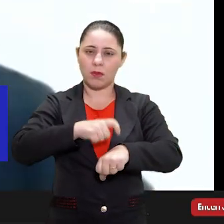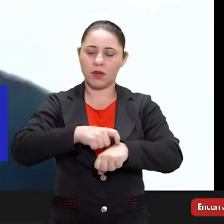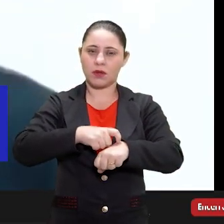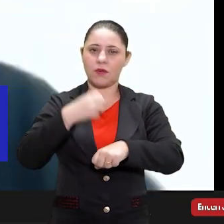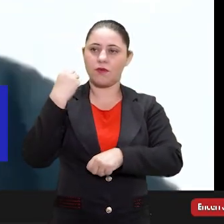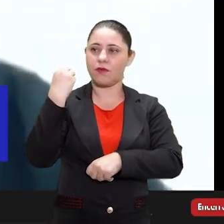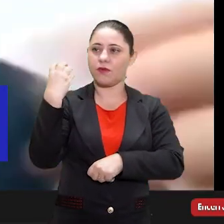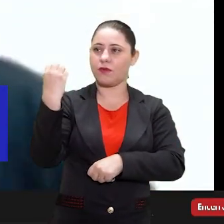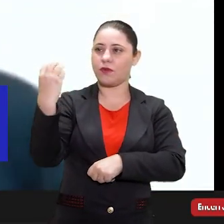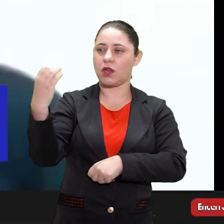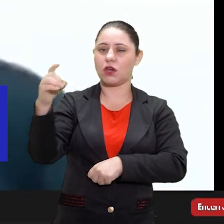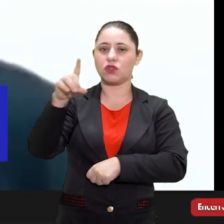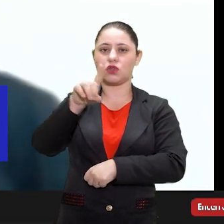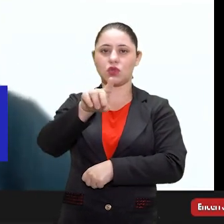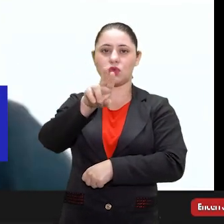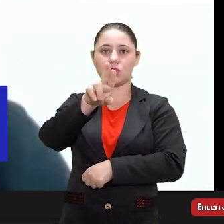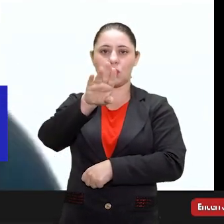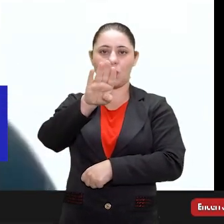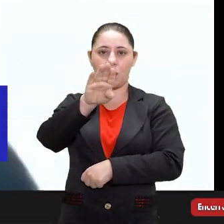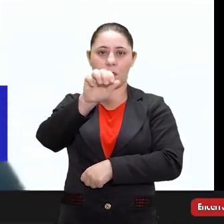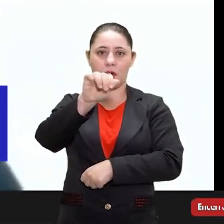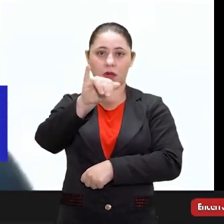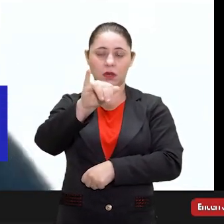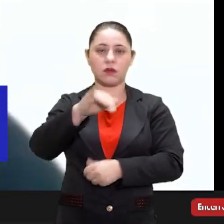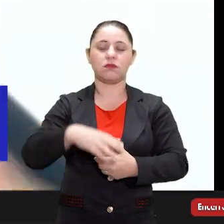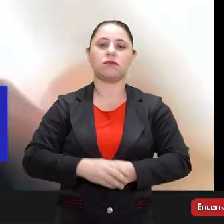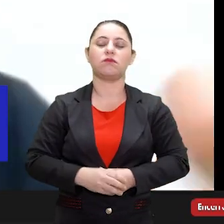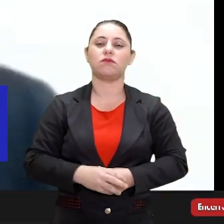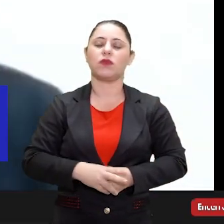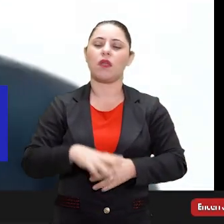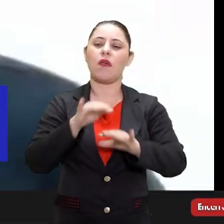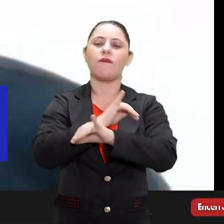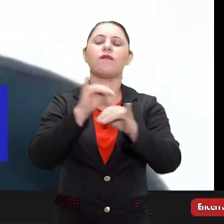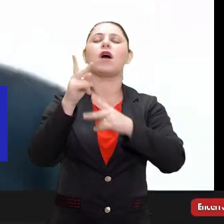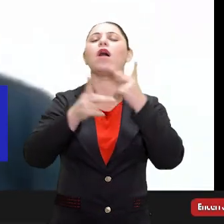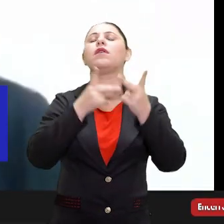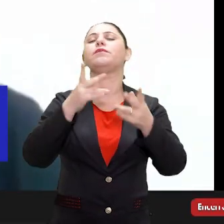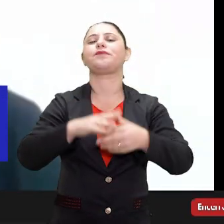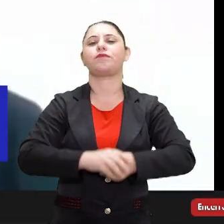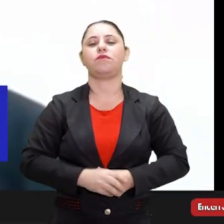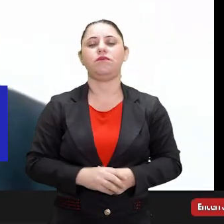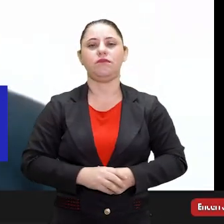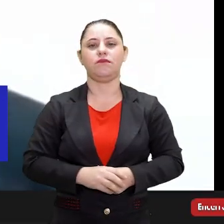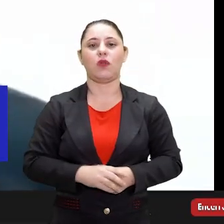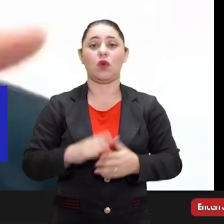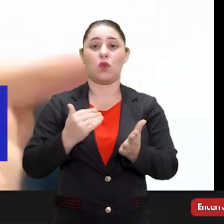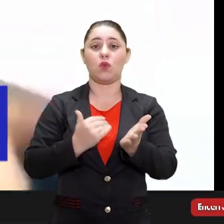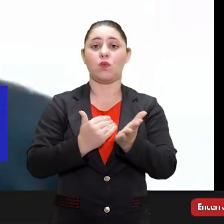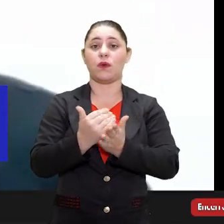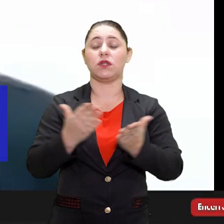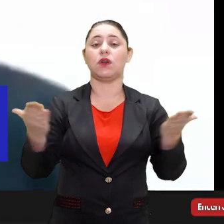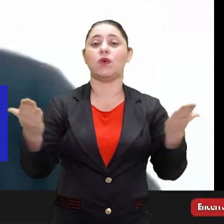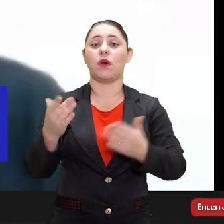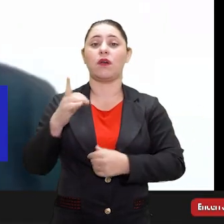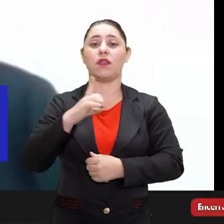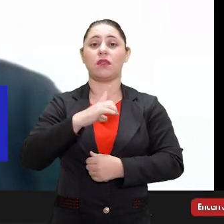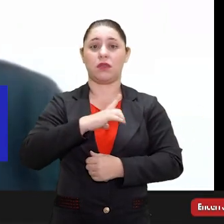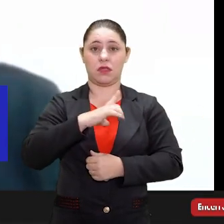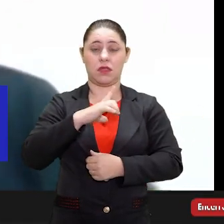o presidente Bolsonaro, numa entrevista concedida durante a sua viagem agora a